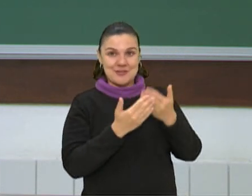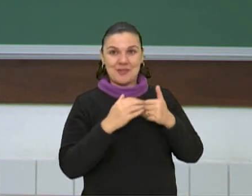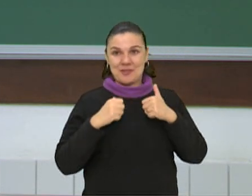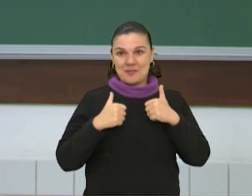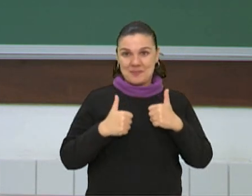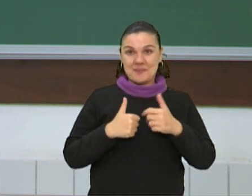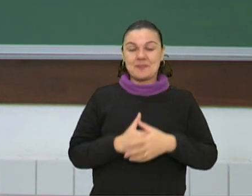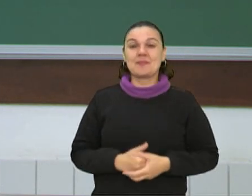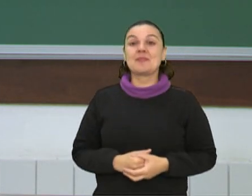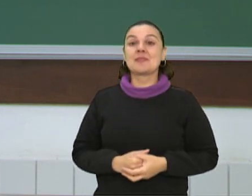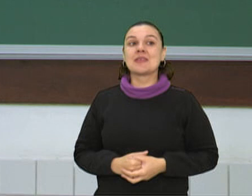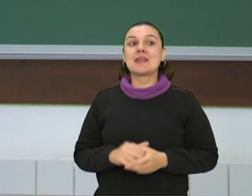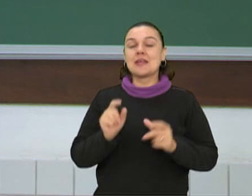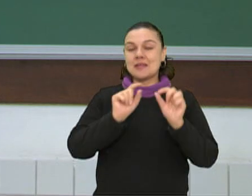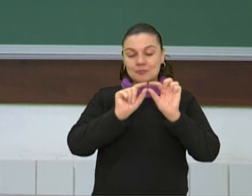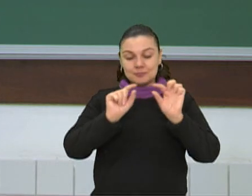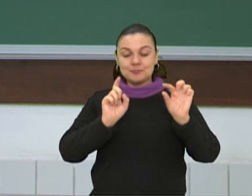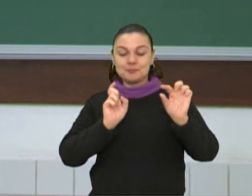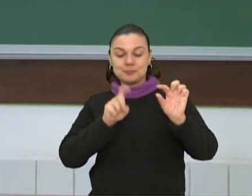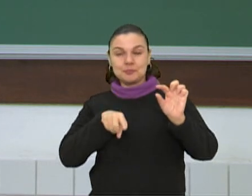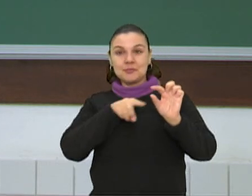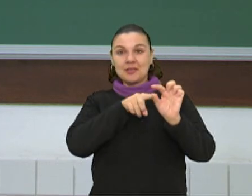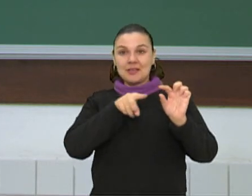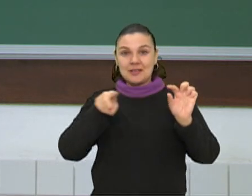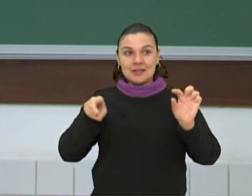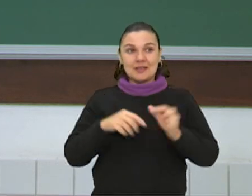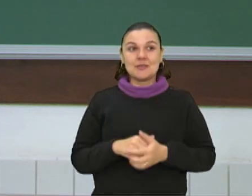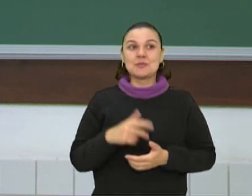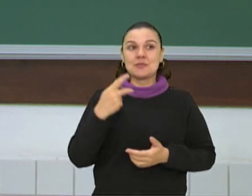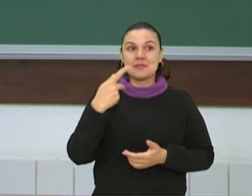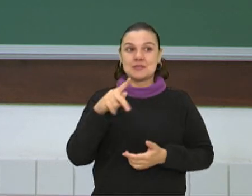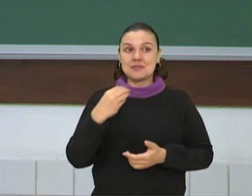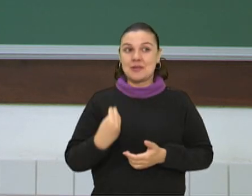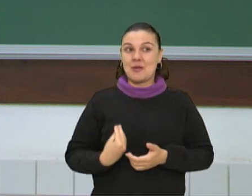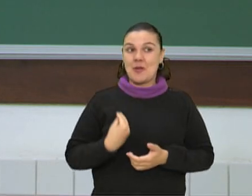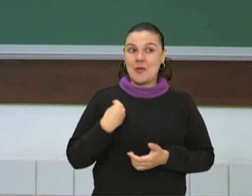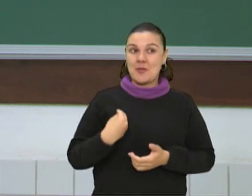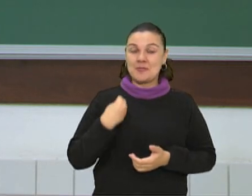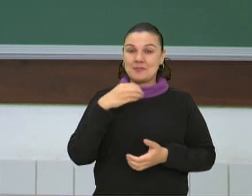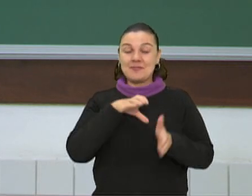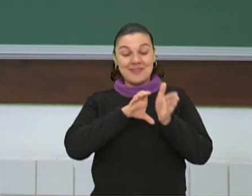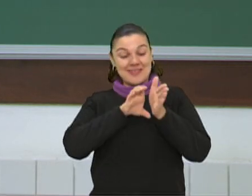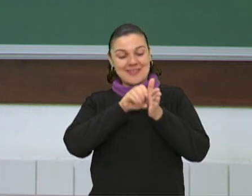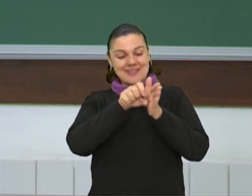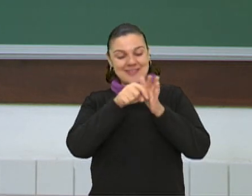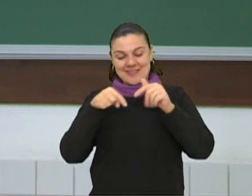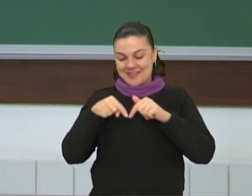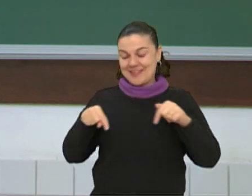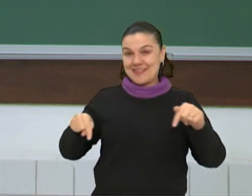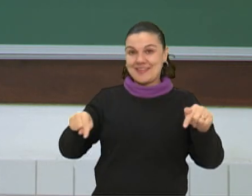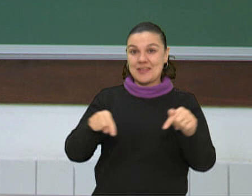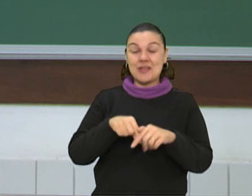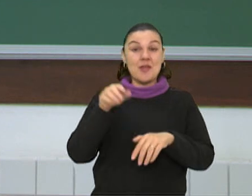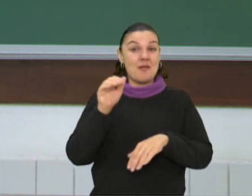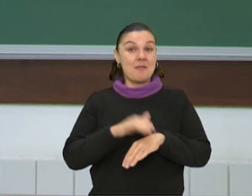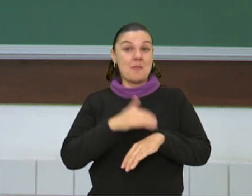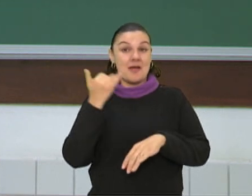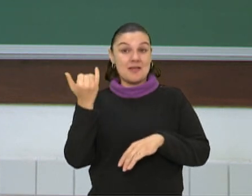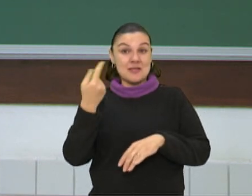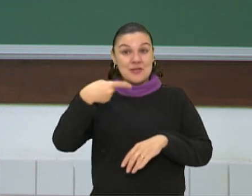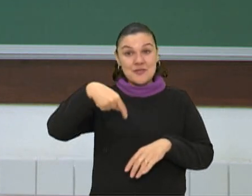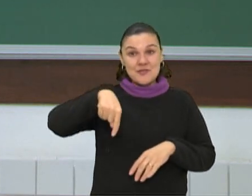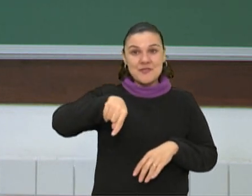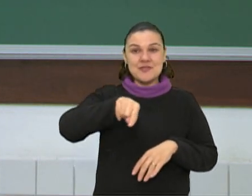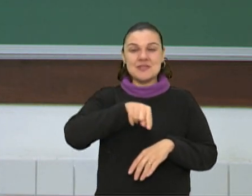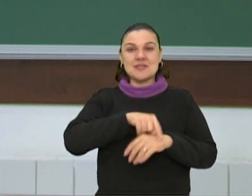ok? E no link também confirmar a sua presença no Classroom. O importante é que você